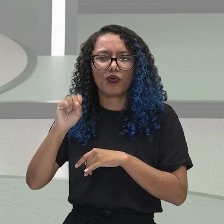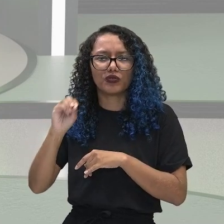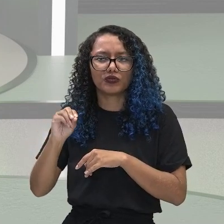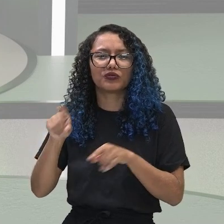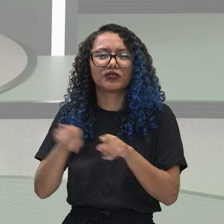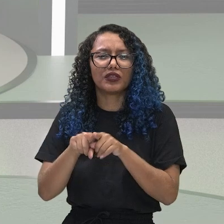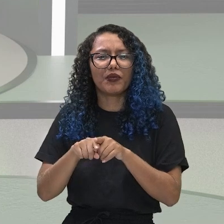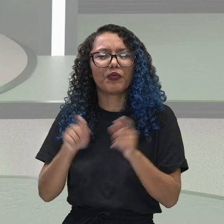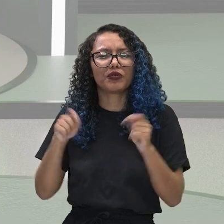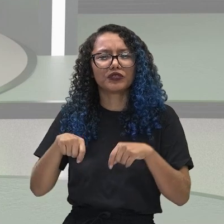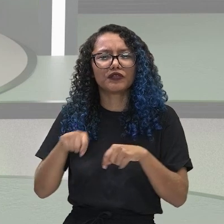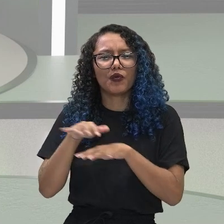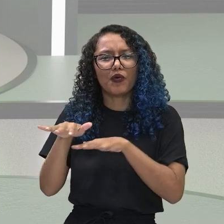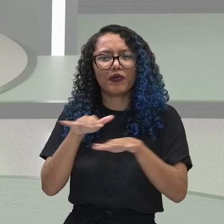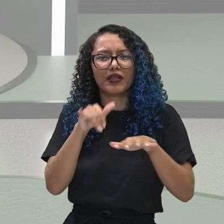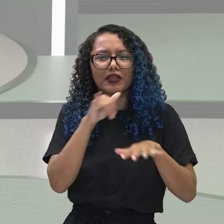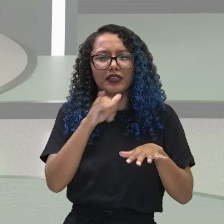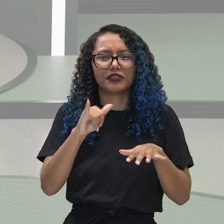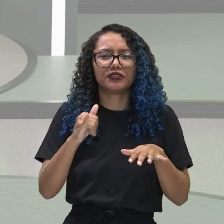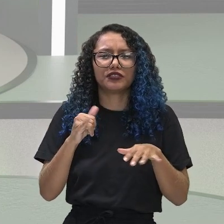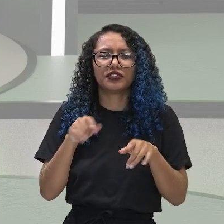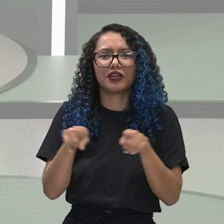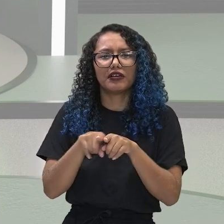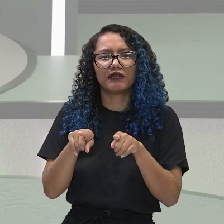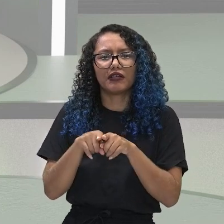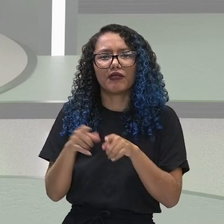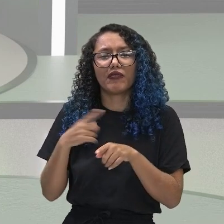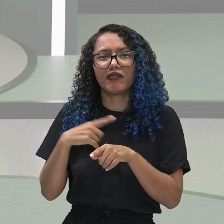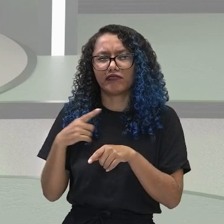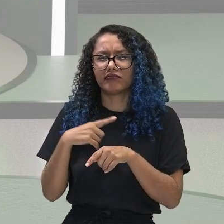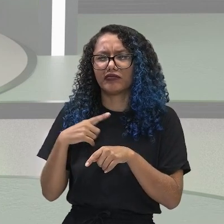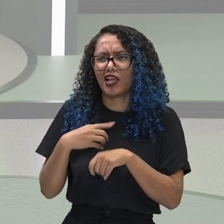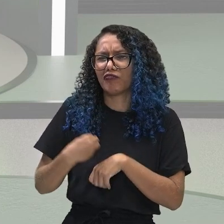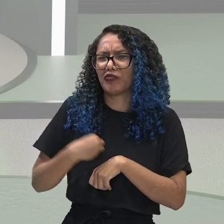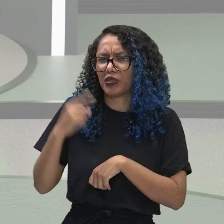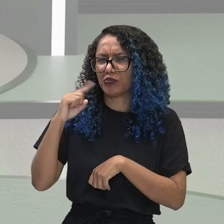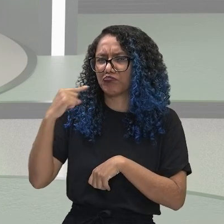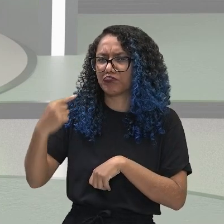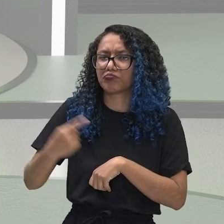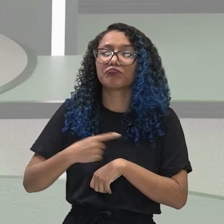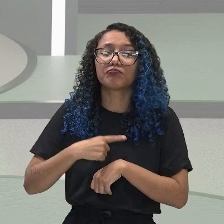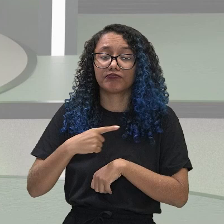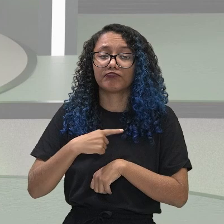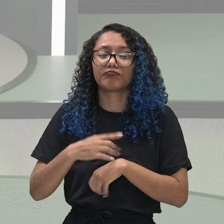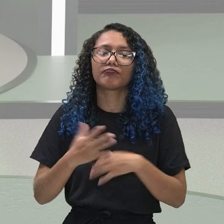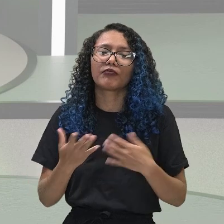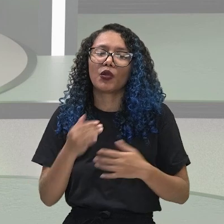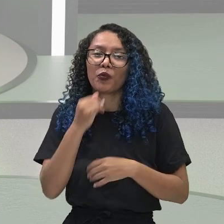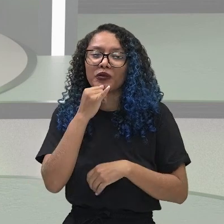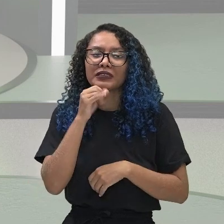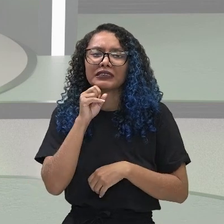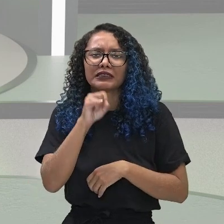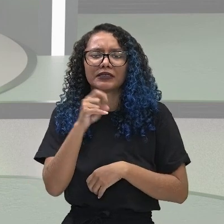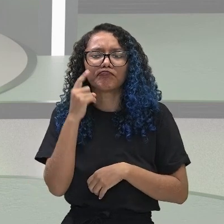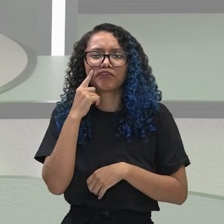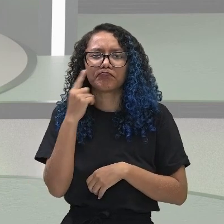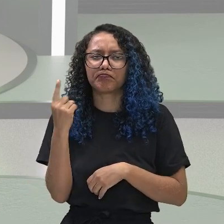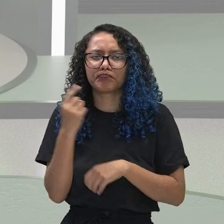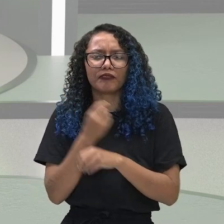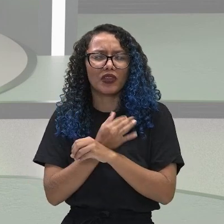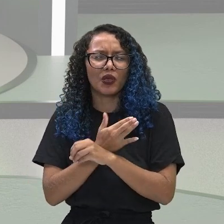estão amplamente presentes no nosso cotidiano. Então, quando a gente fala da